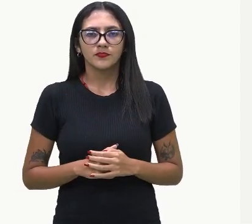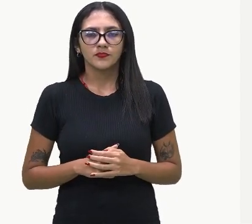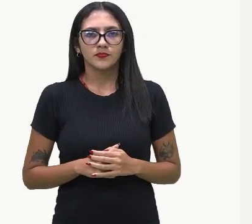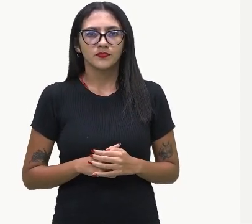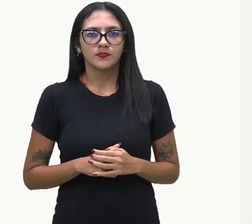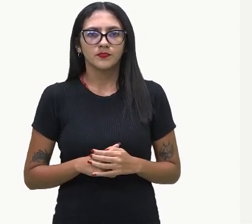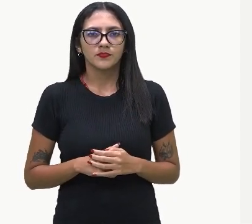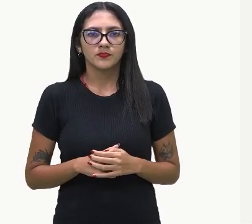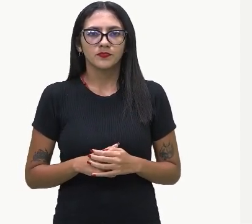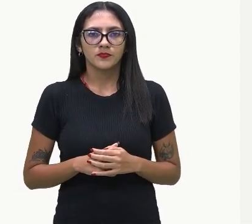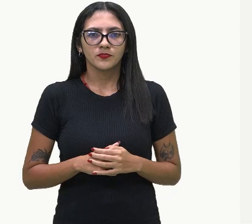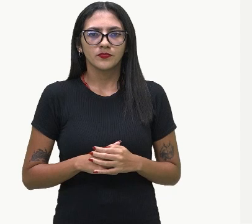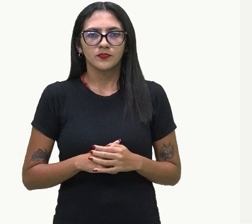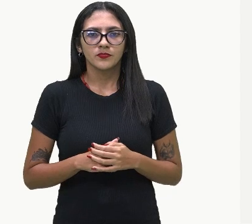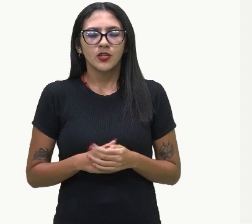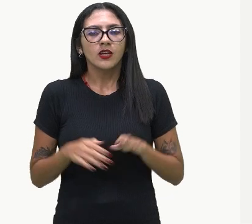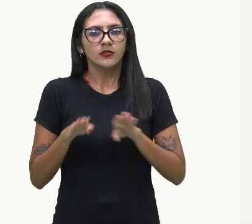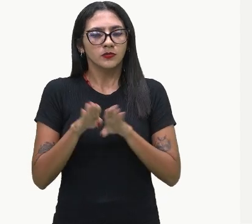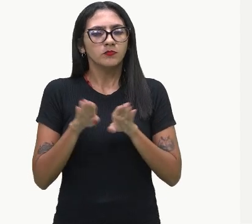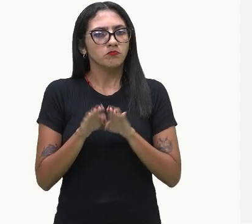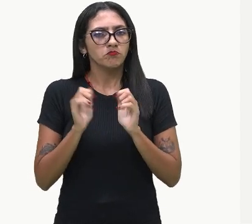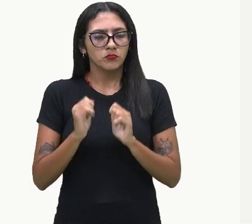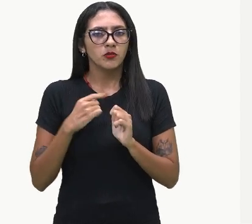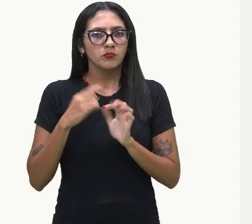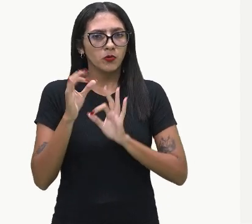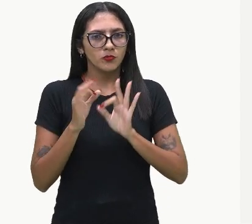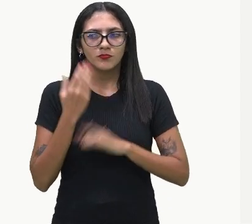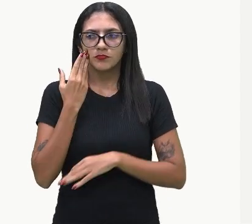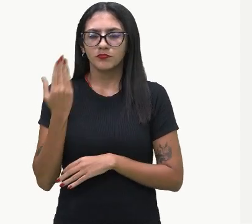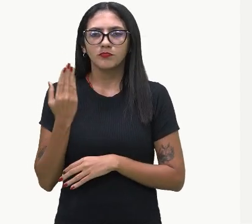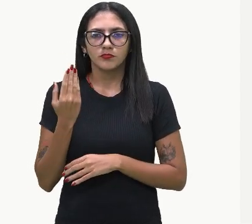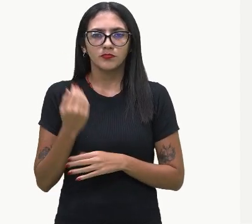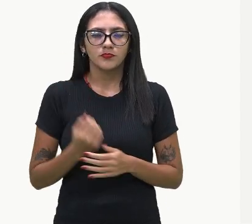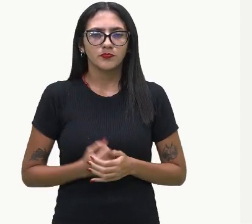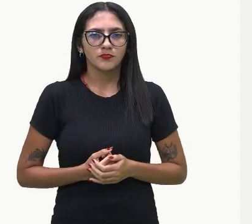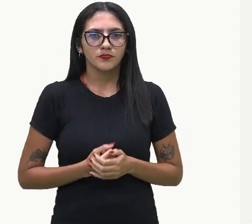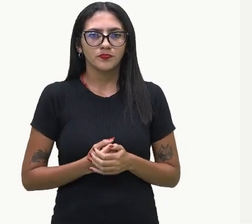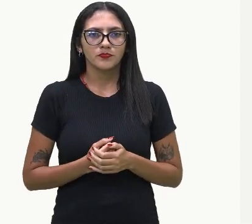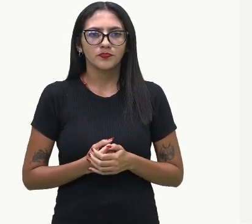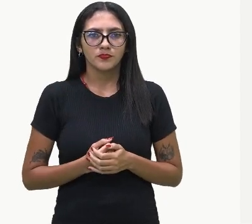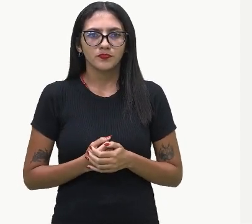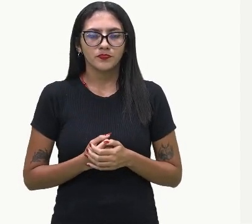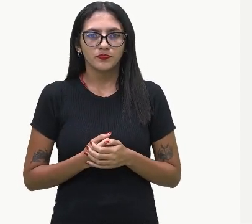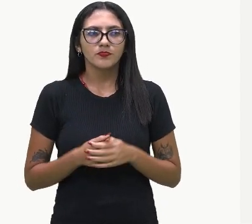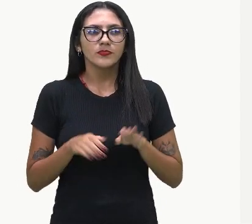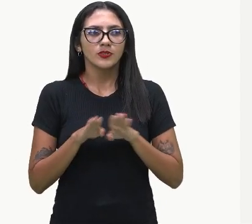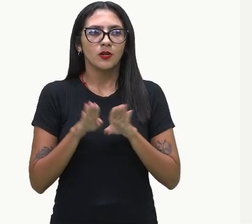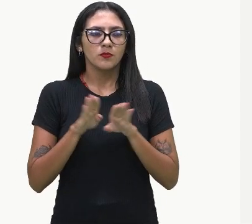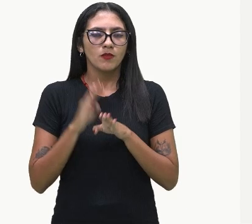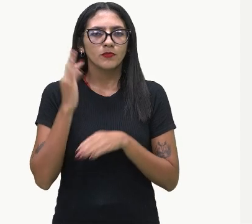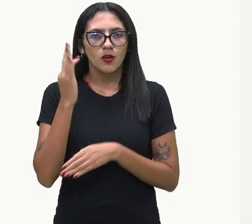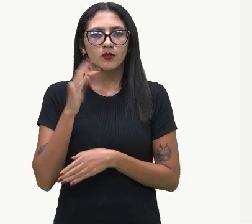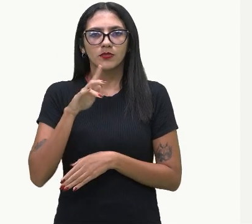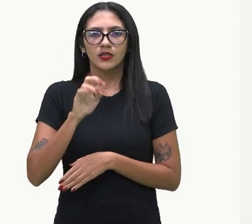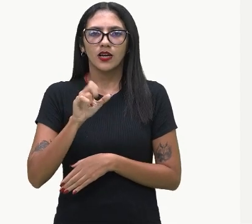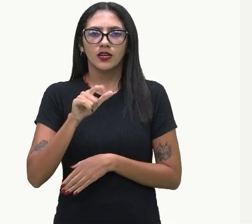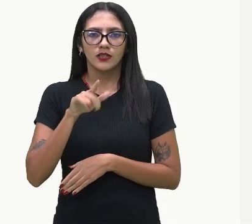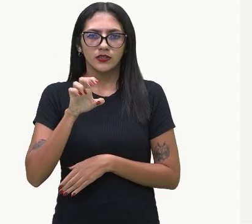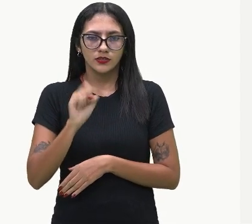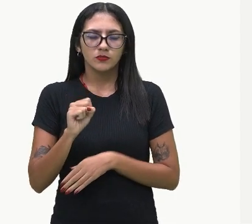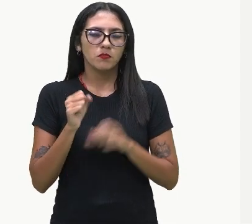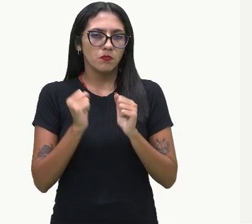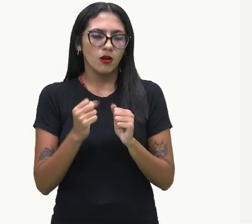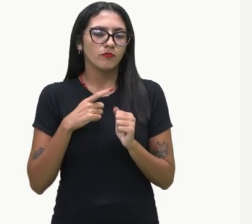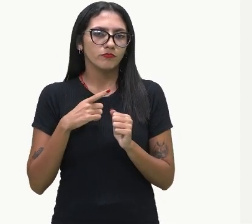nesse caso, o que a gente também pode aplicar? O nosso teorema de Tales. Então, a gente também pode